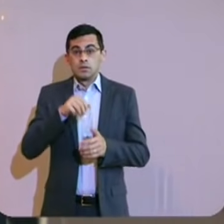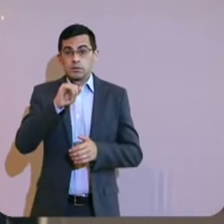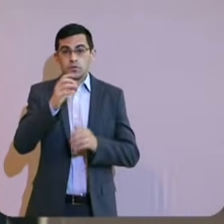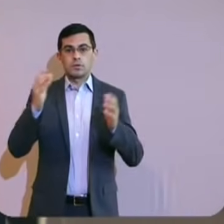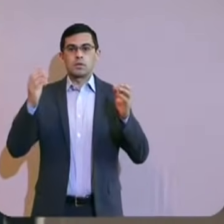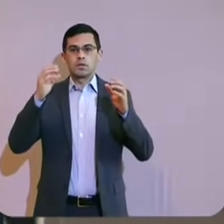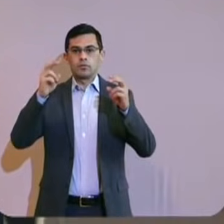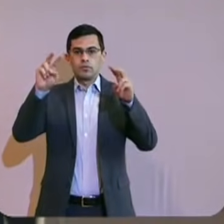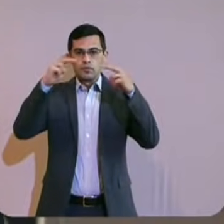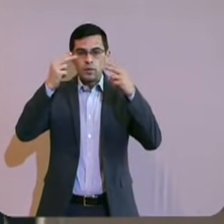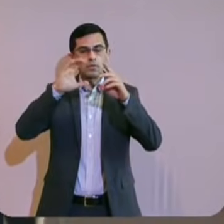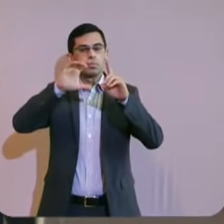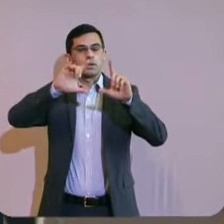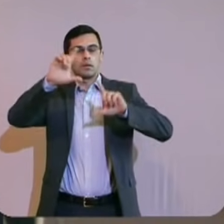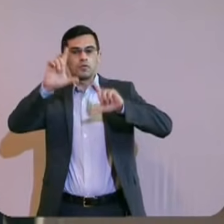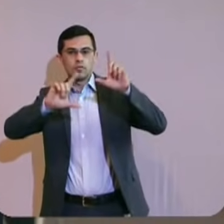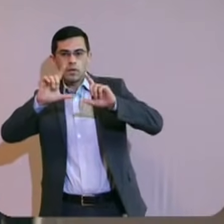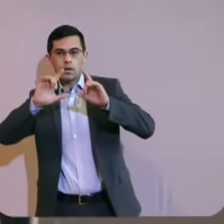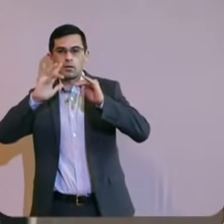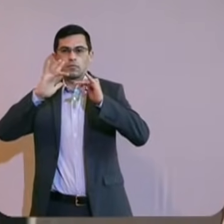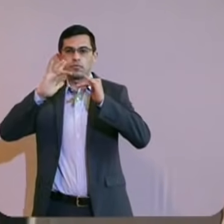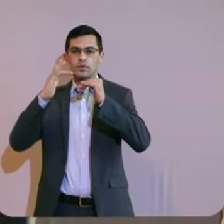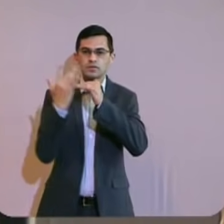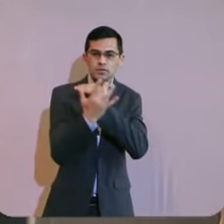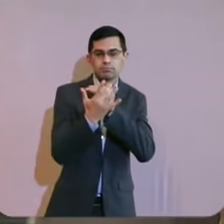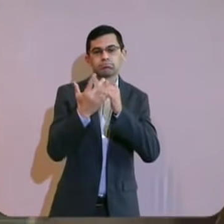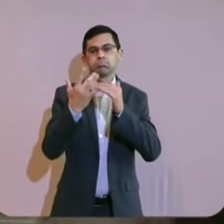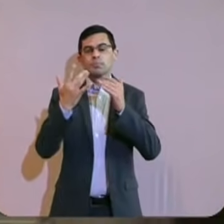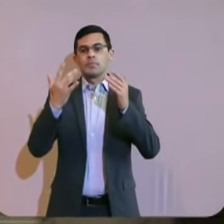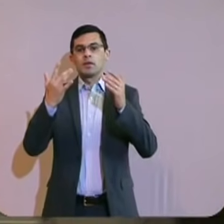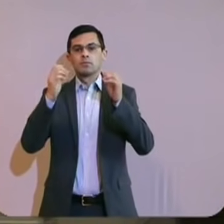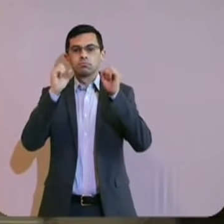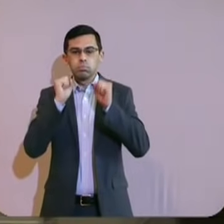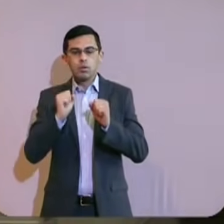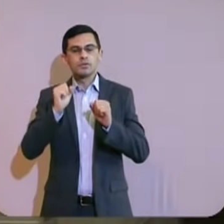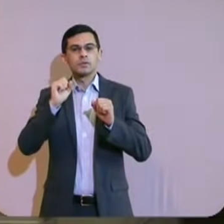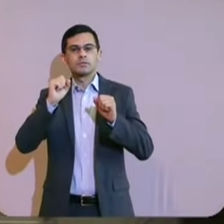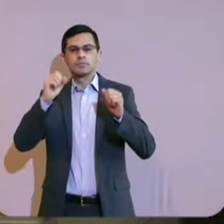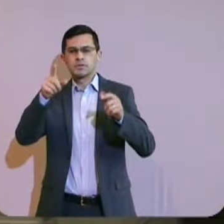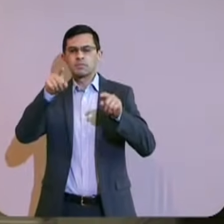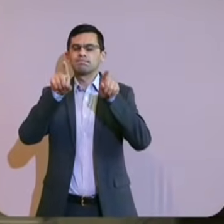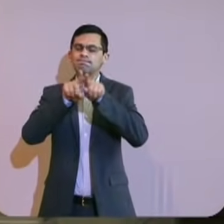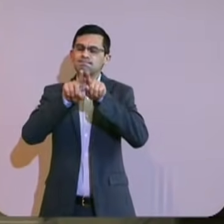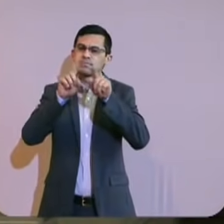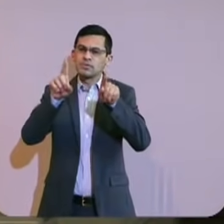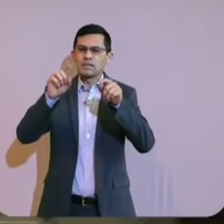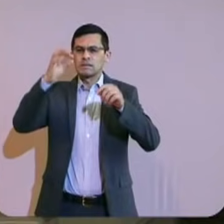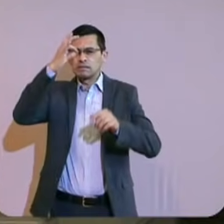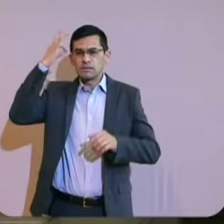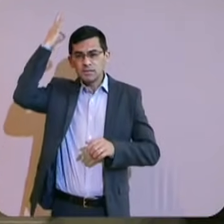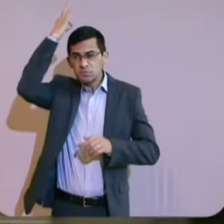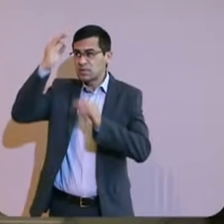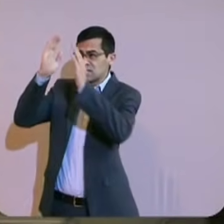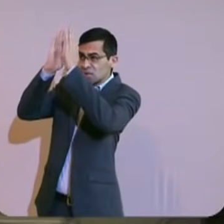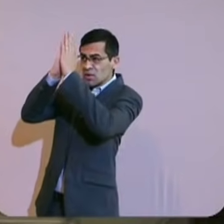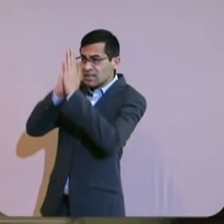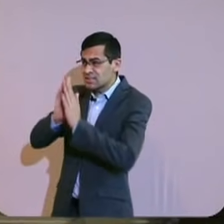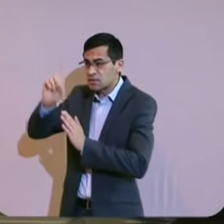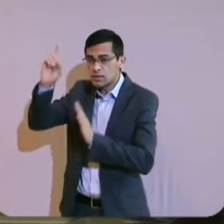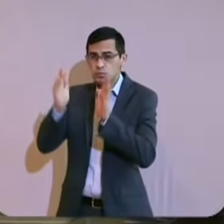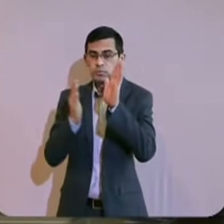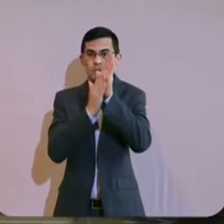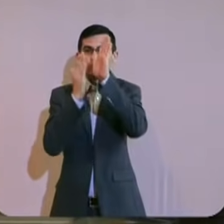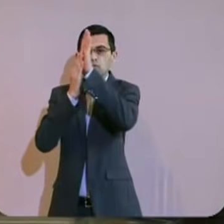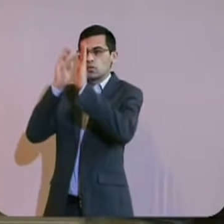está assistindo a gente por qualquer um dos meios aí, que você esteja em espírito de adoração e